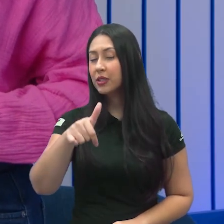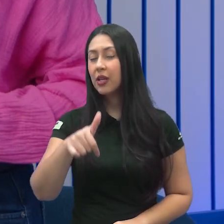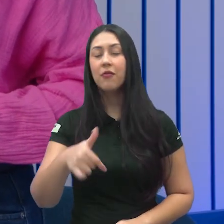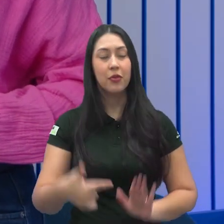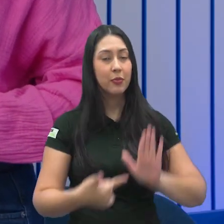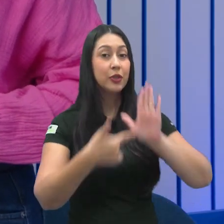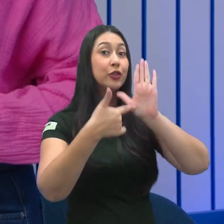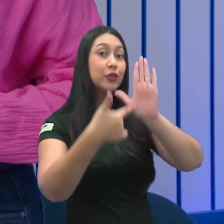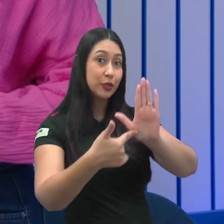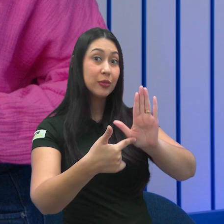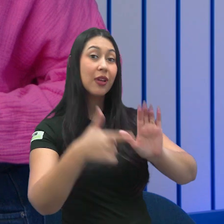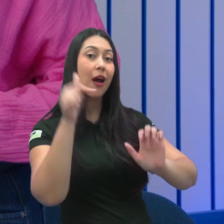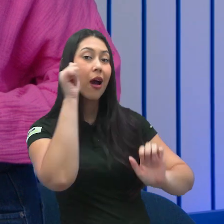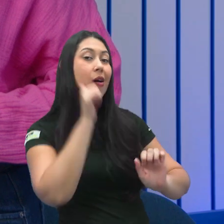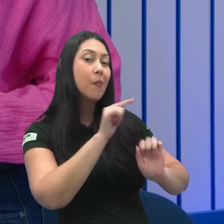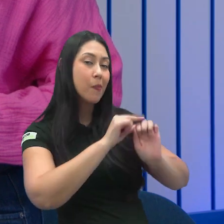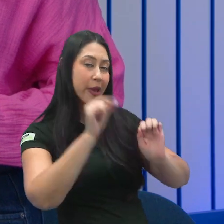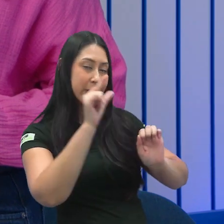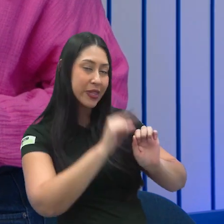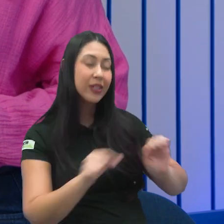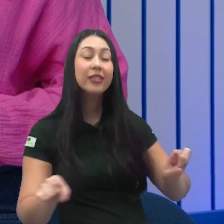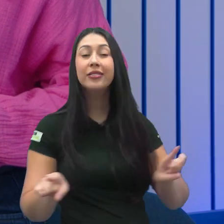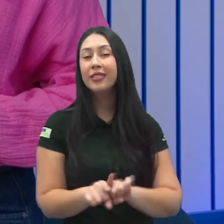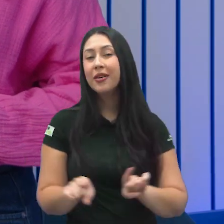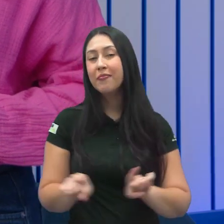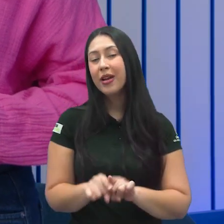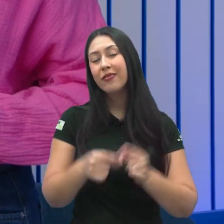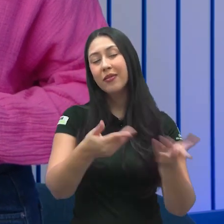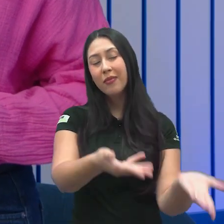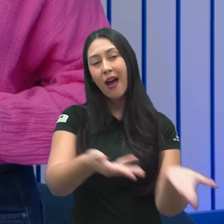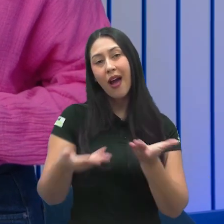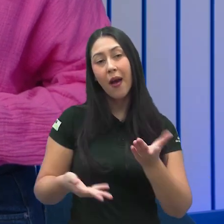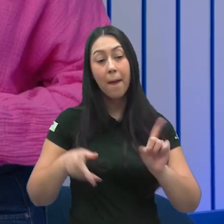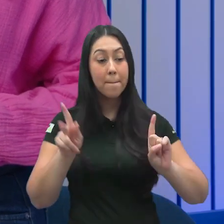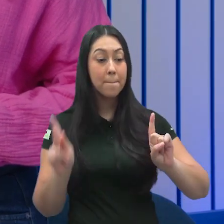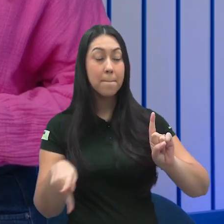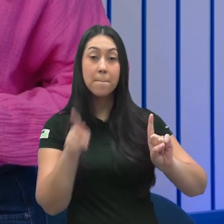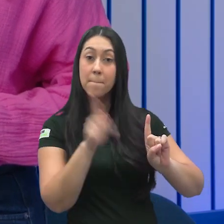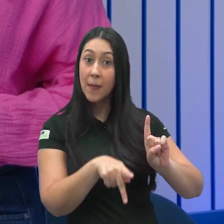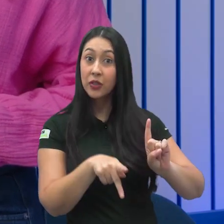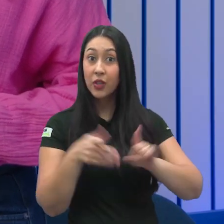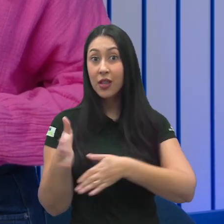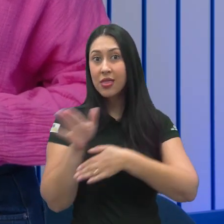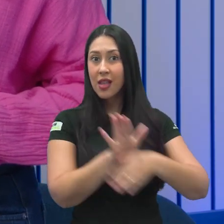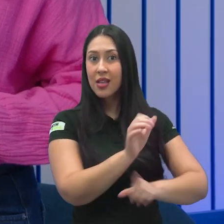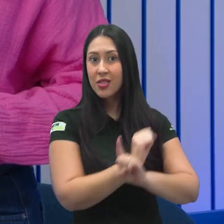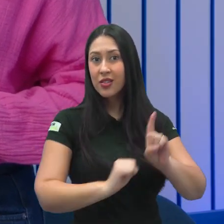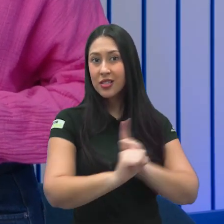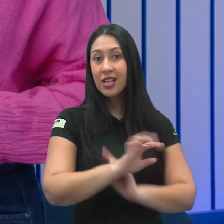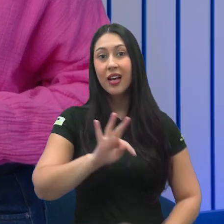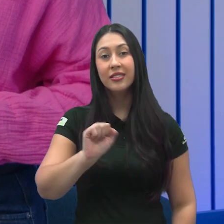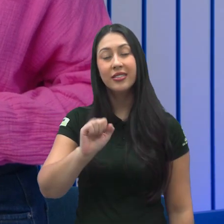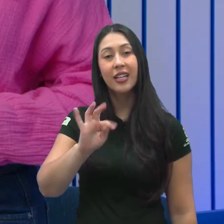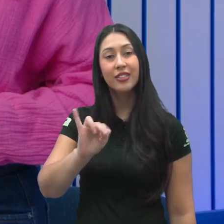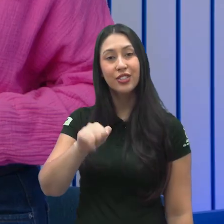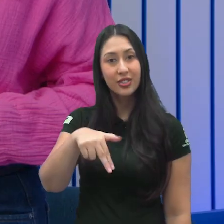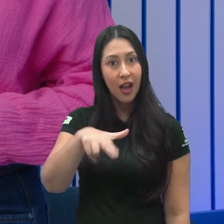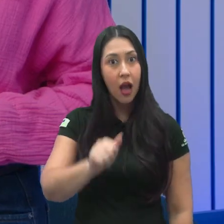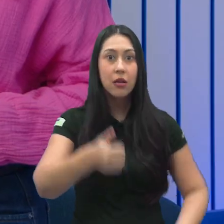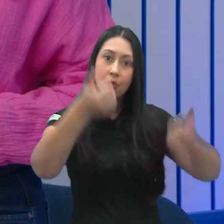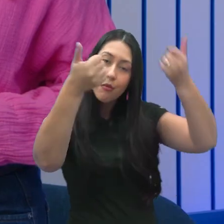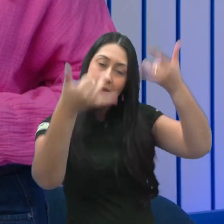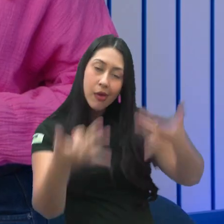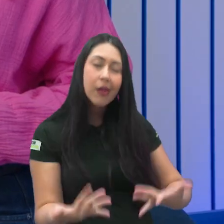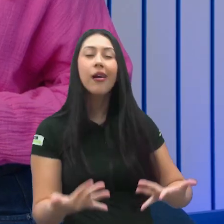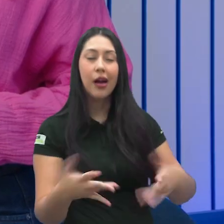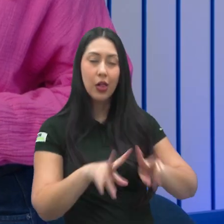do intervalo, vamos falar sobre o empreendedorismo feminino e aqui no estúdio vamos receber a professora de Serviço Social, Tatiana Bernardes, que